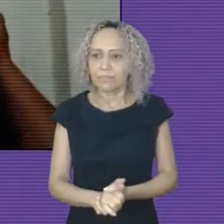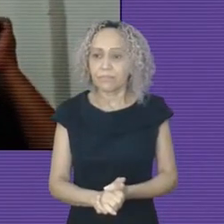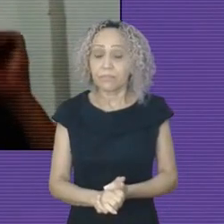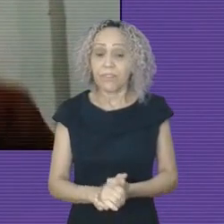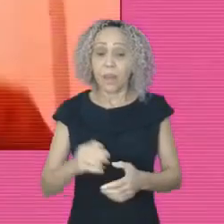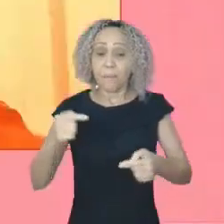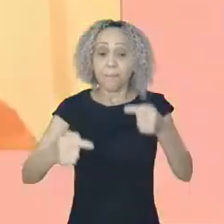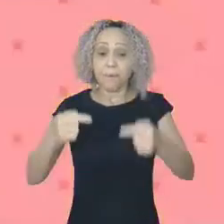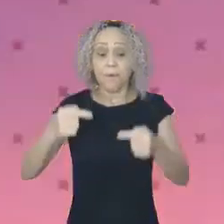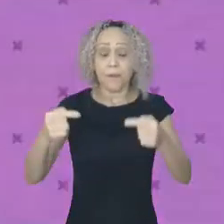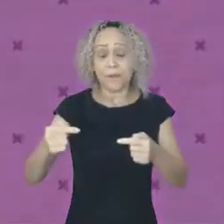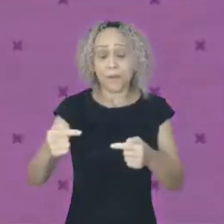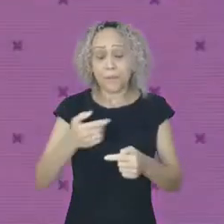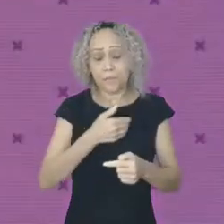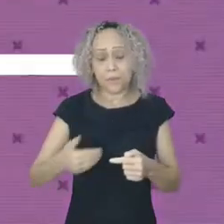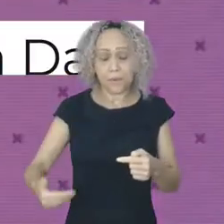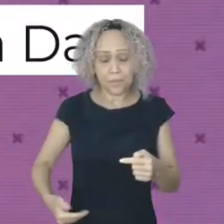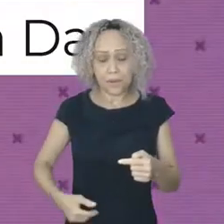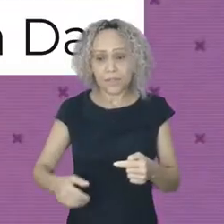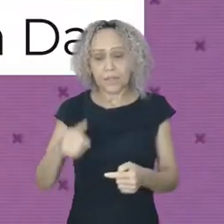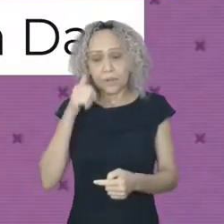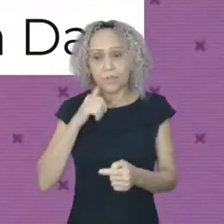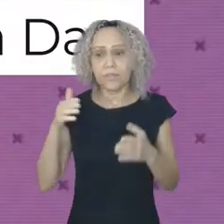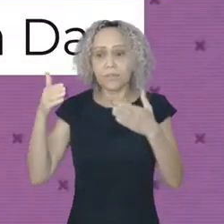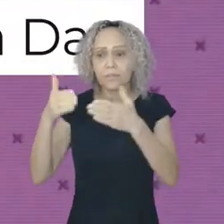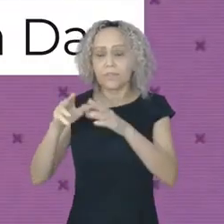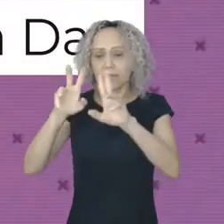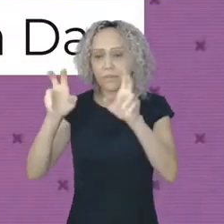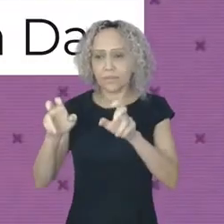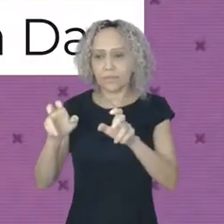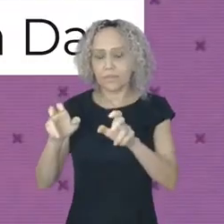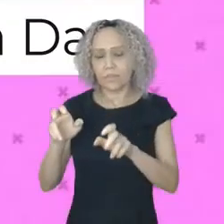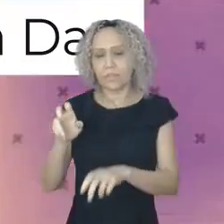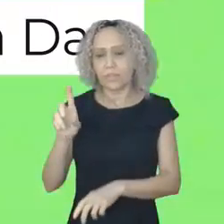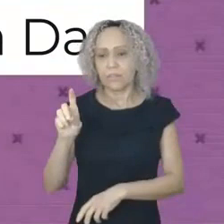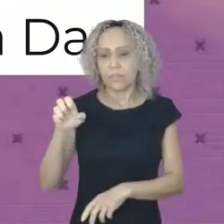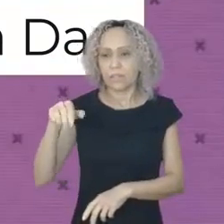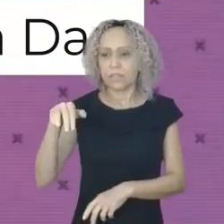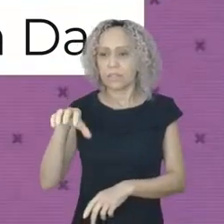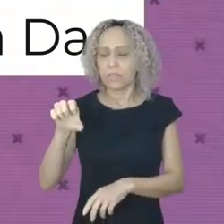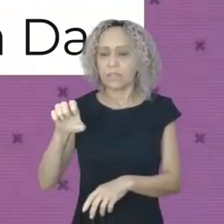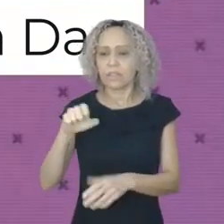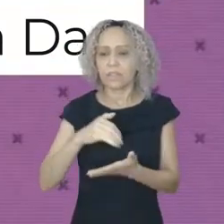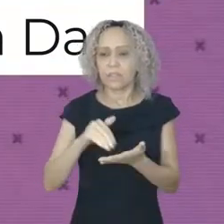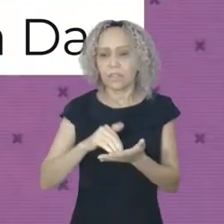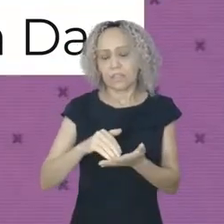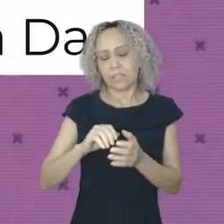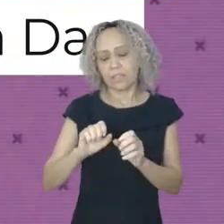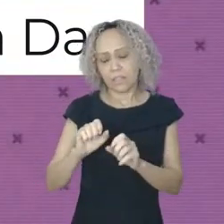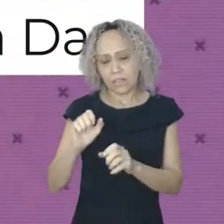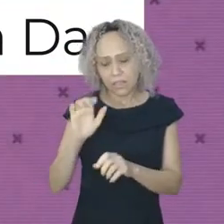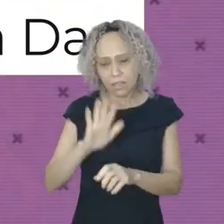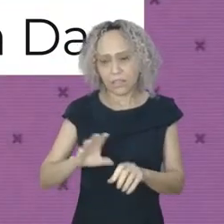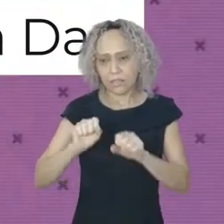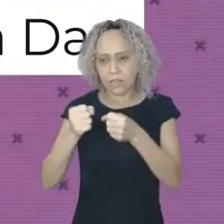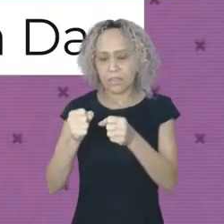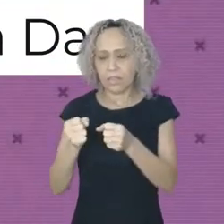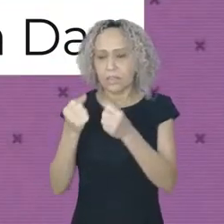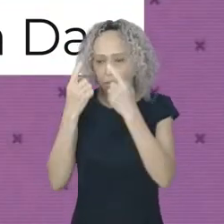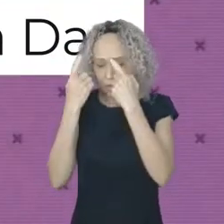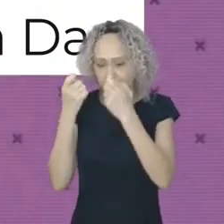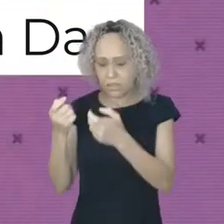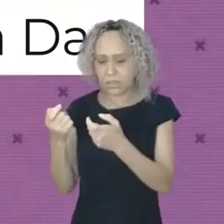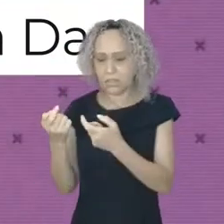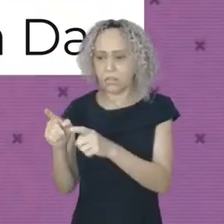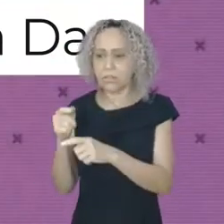Políticas Públicas para as Mulheres foi o tema da aula de hoje com Denise Motadal, Secretária Nacional de Enfrentamento à Violência contra Mulheres. Não